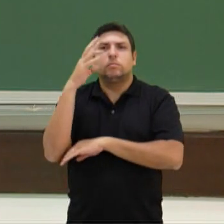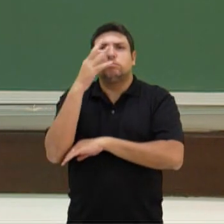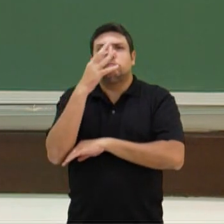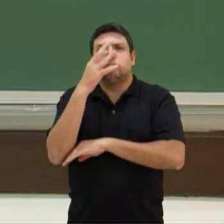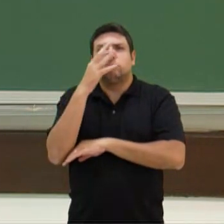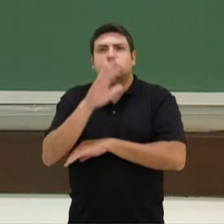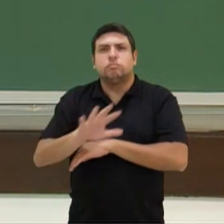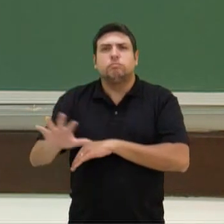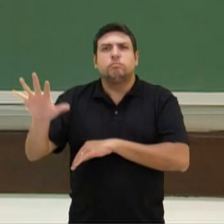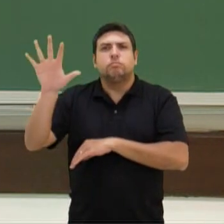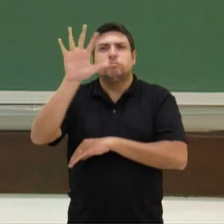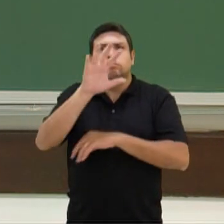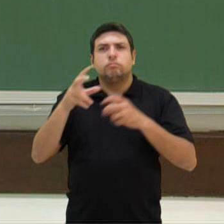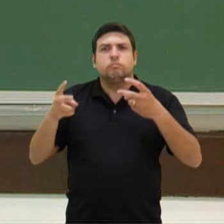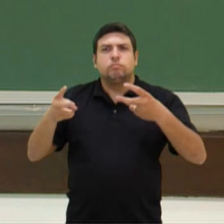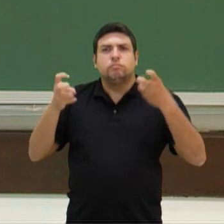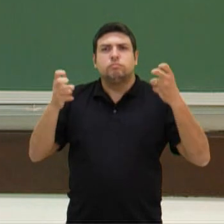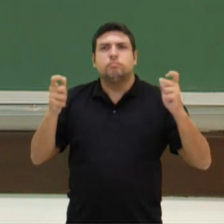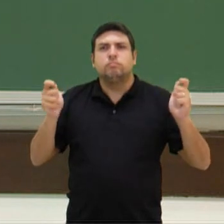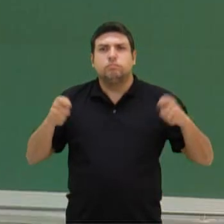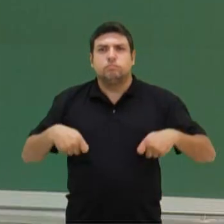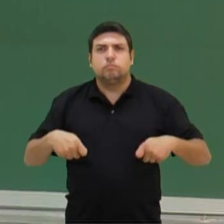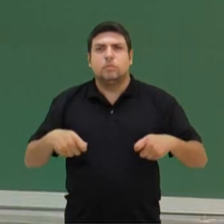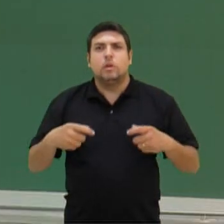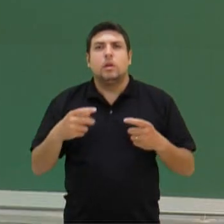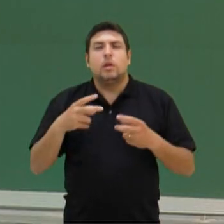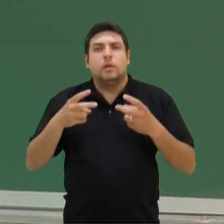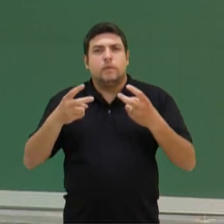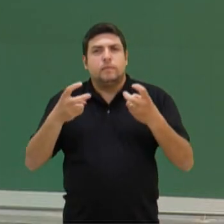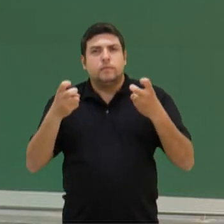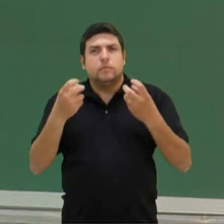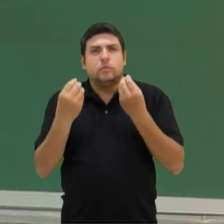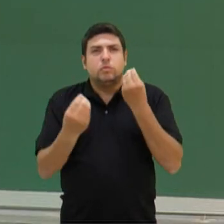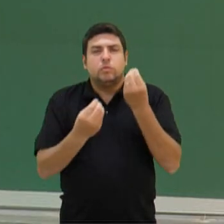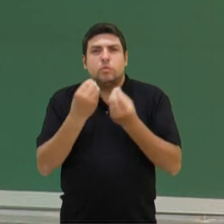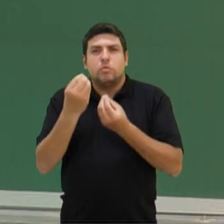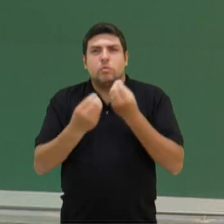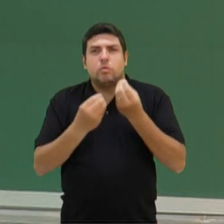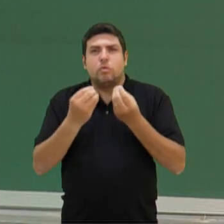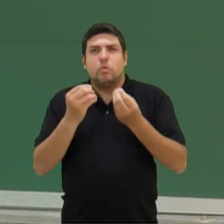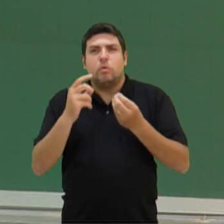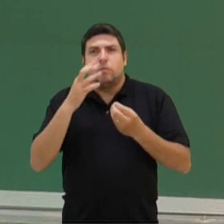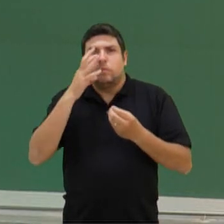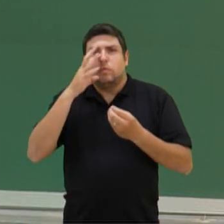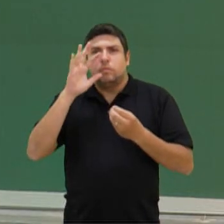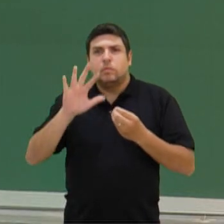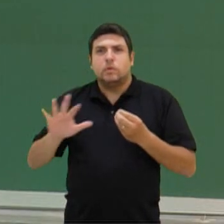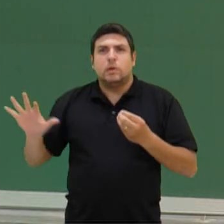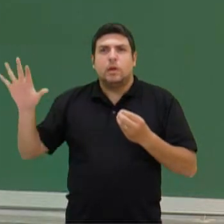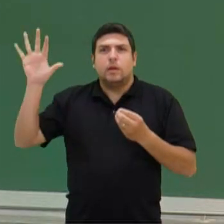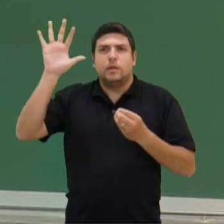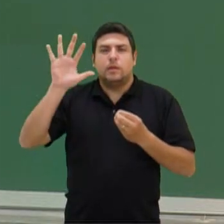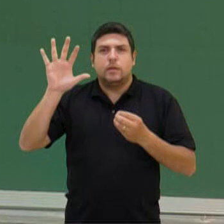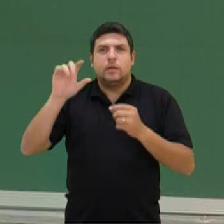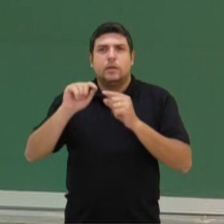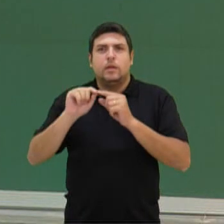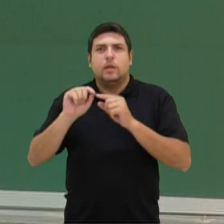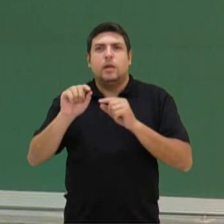imagens, como elas são compostas por simetria quando é feito uma